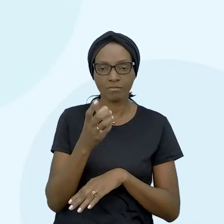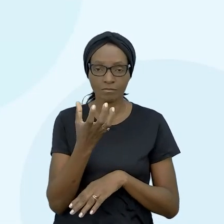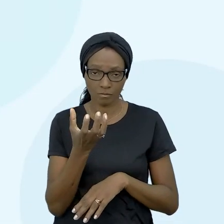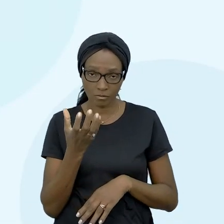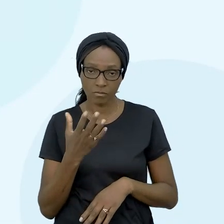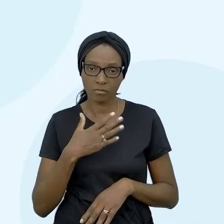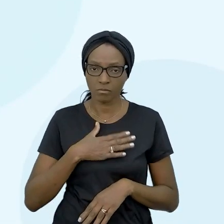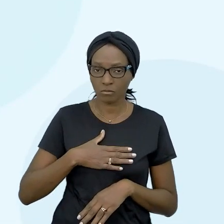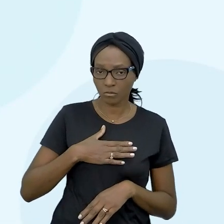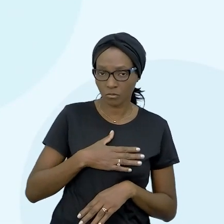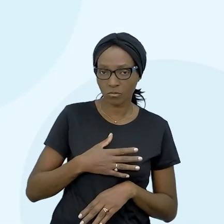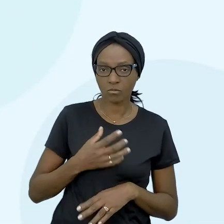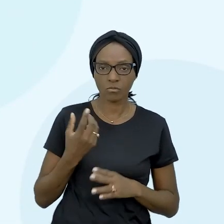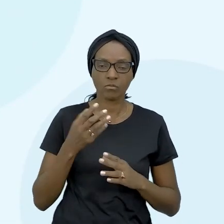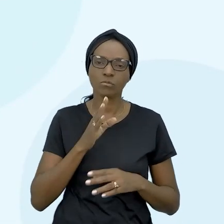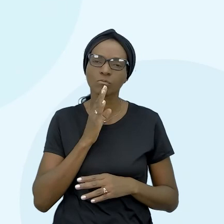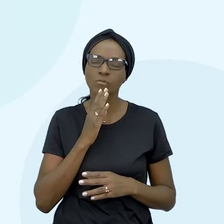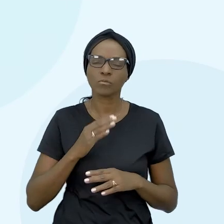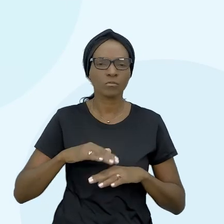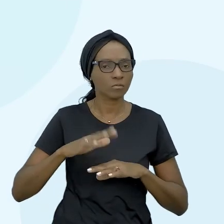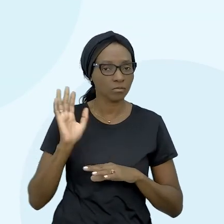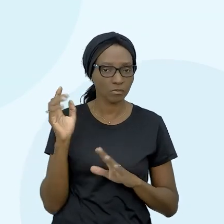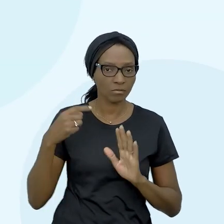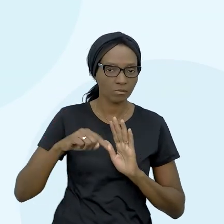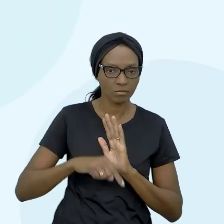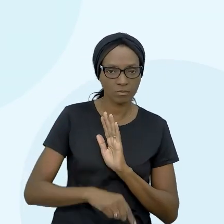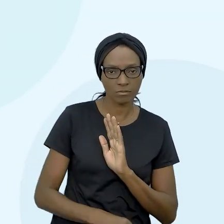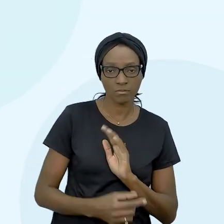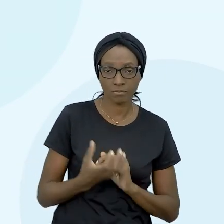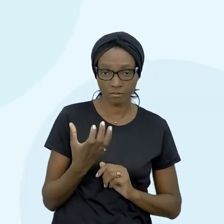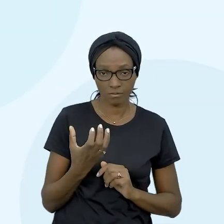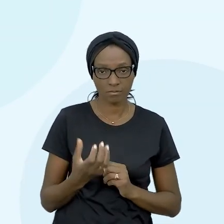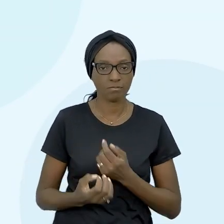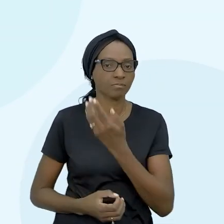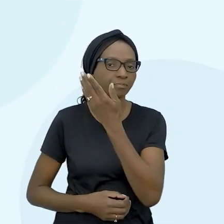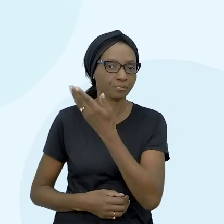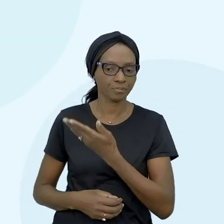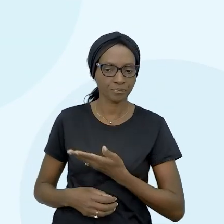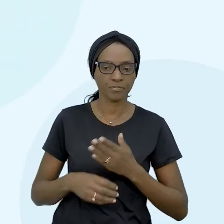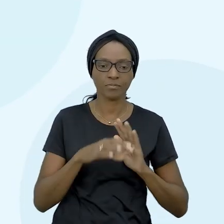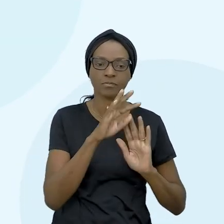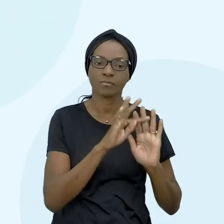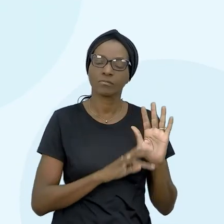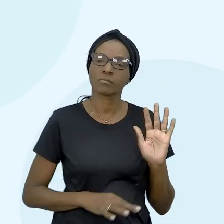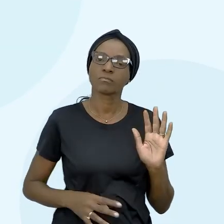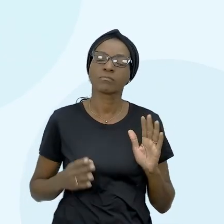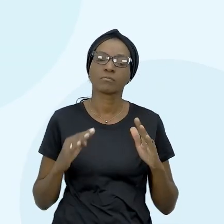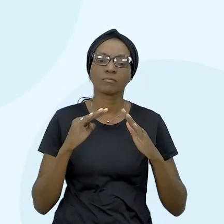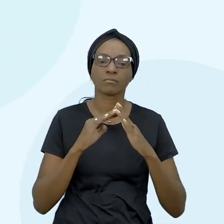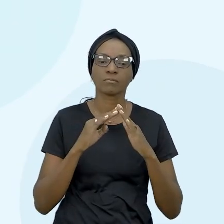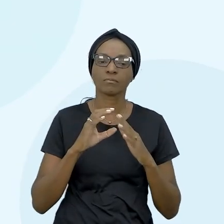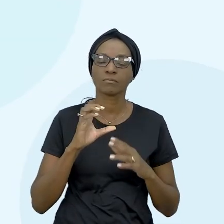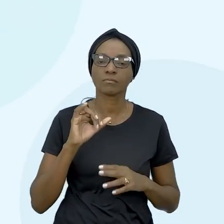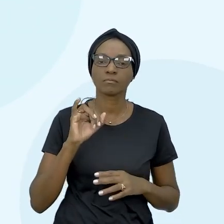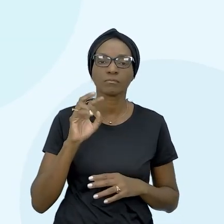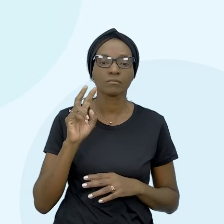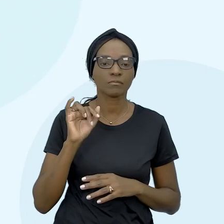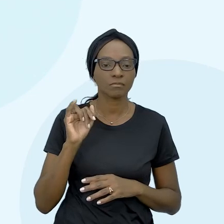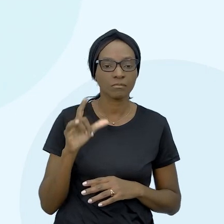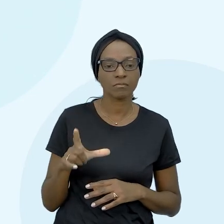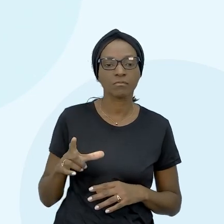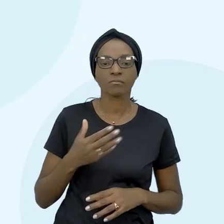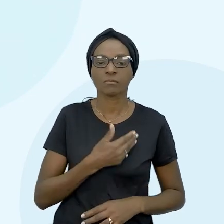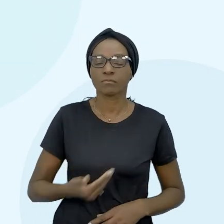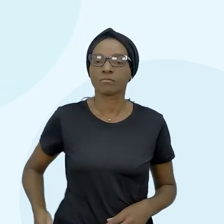e gostaria de se aprofundar um pouquinho mais nesse tema. Então, um texto, né, da Casa Civil do Governo do Paraná